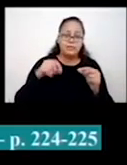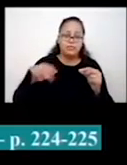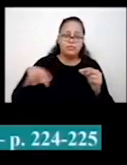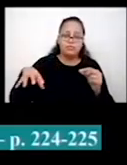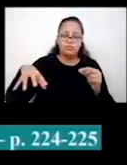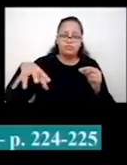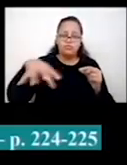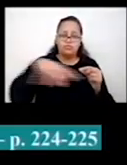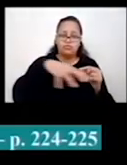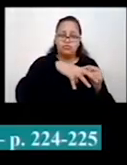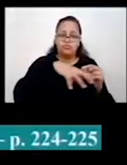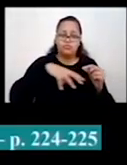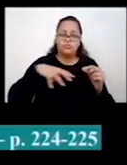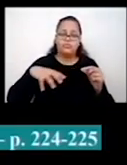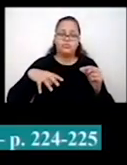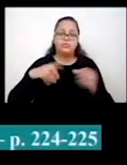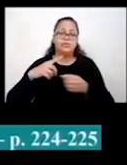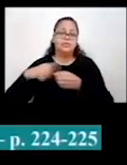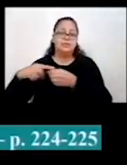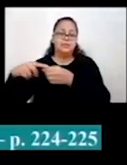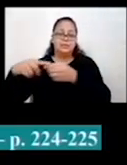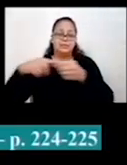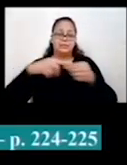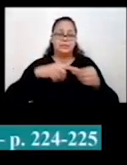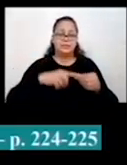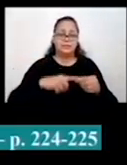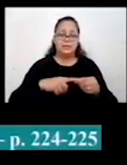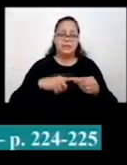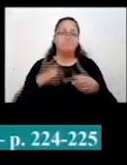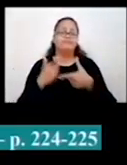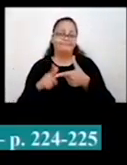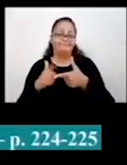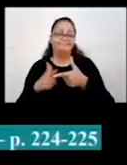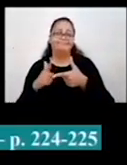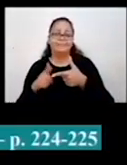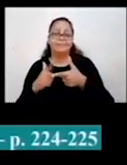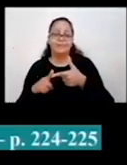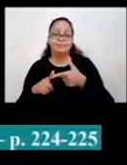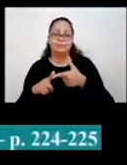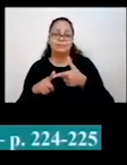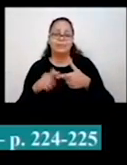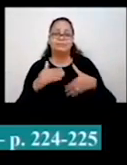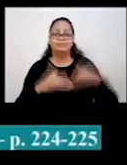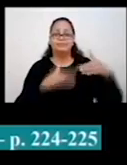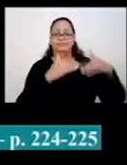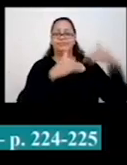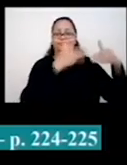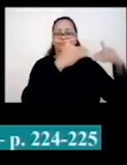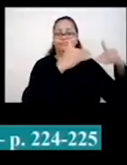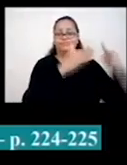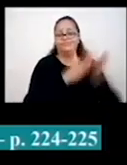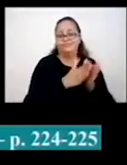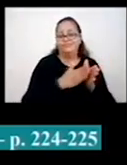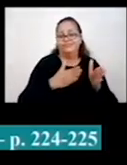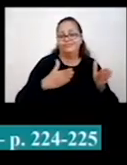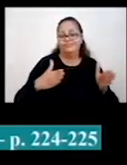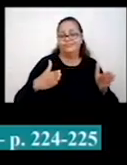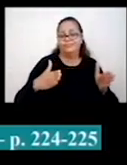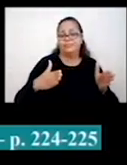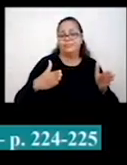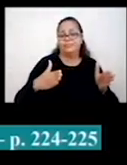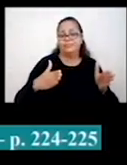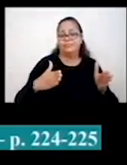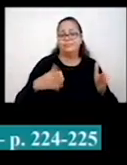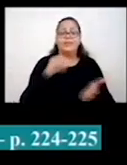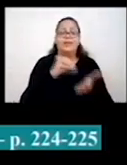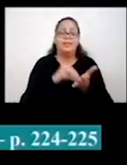Brasília. Essas cidades elas têm graves problemas urbanos decorrentes aí do desenvolvimento rápido e desordenado, certo?